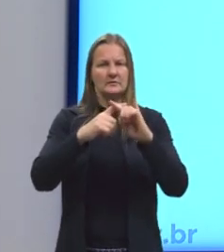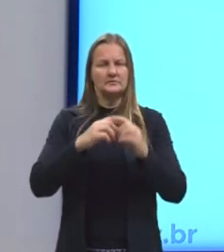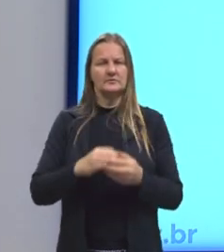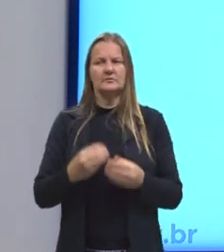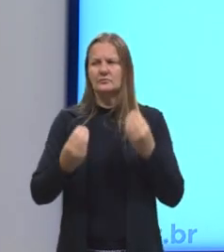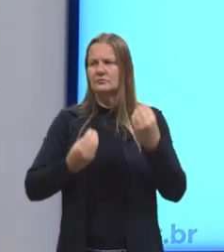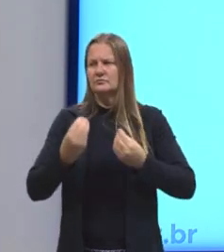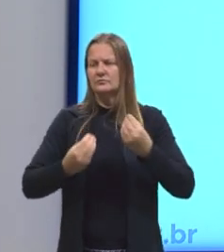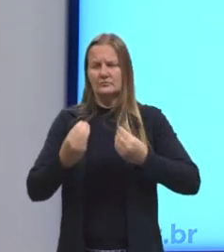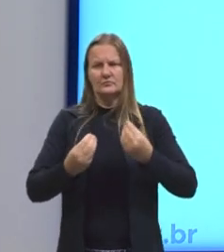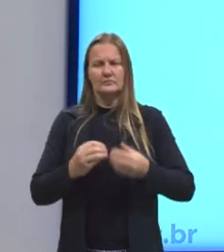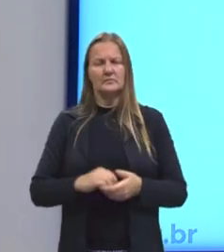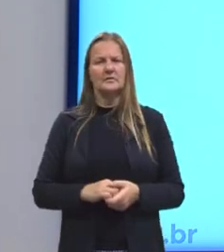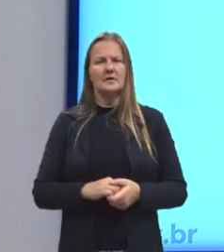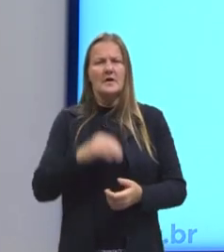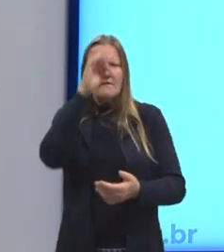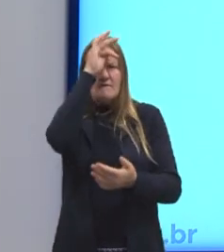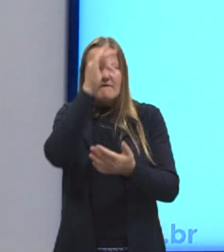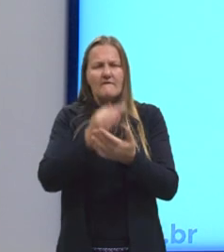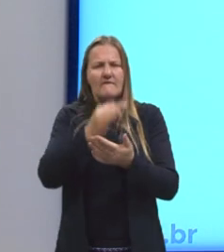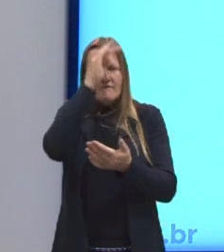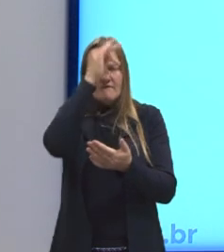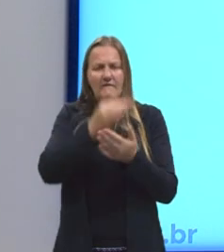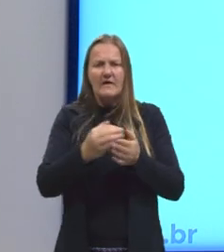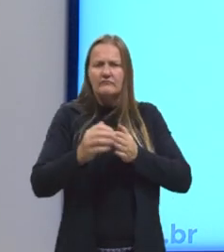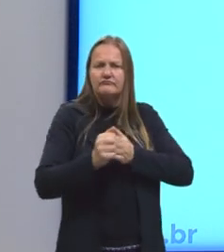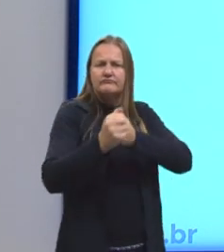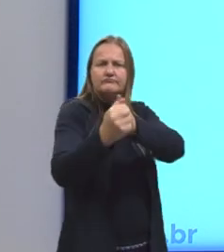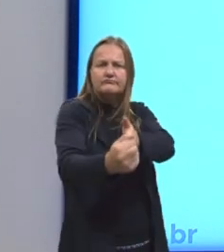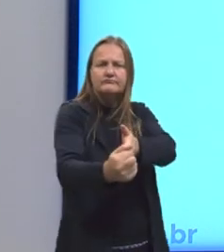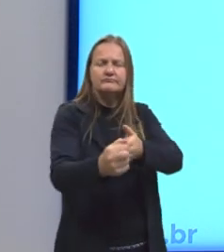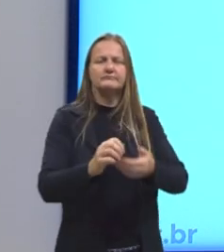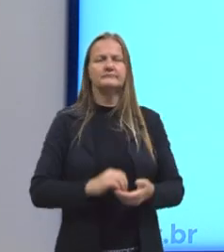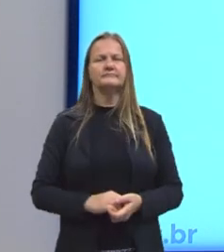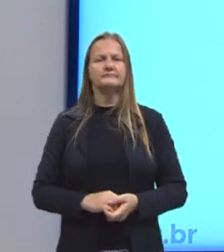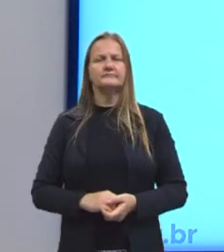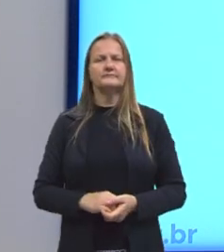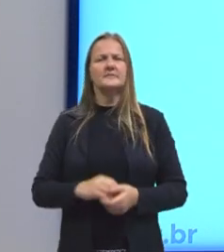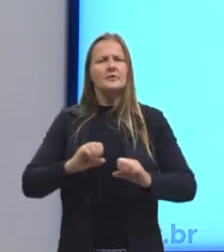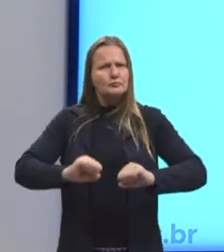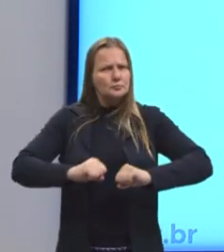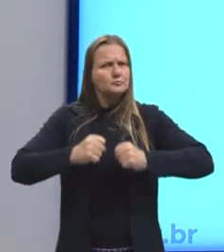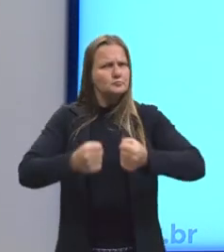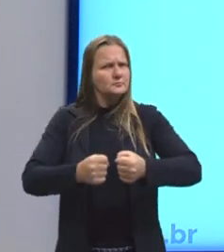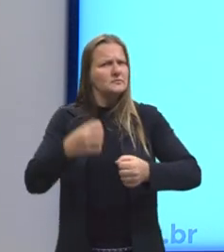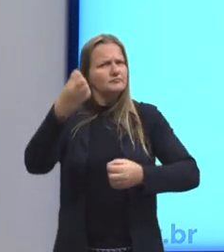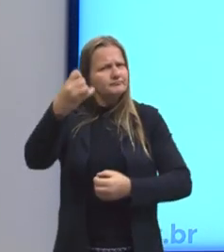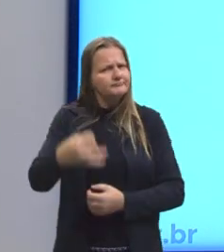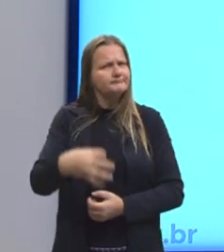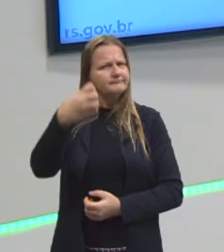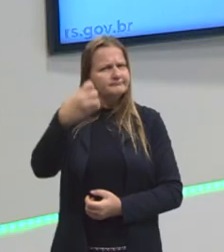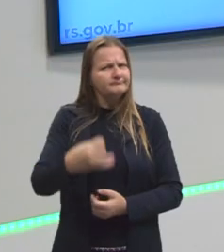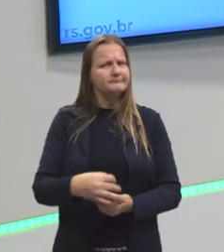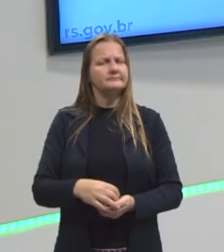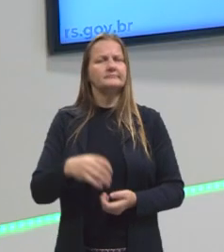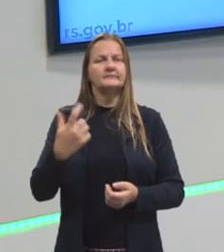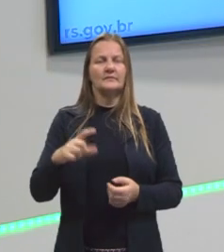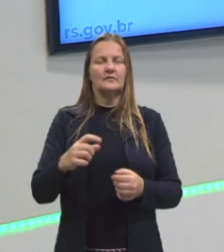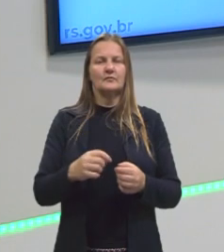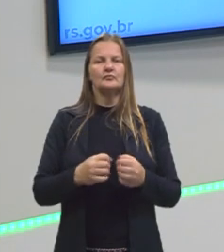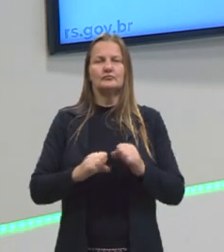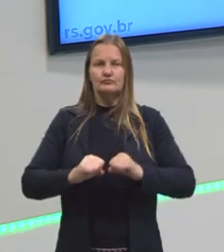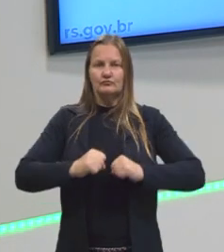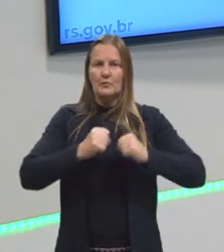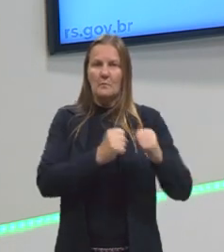ele é limitado ele deve seguir a fé o que que Santo Agostinho tu vai sempre vai sempre a reforçar reforçar isso muito de forma